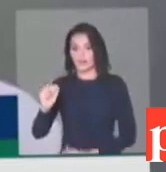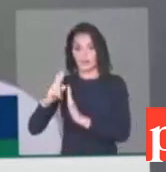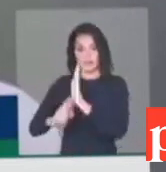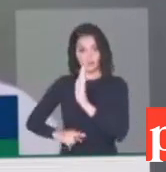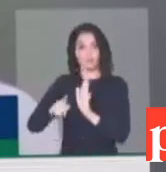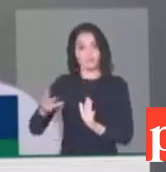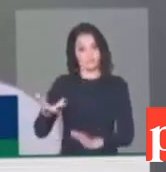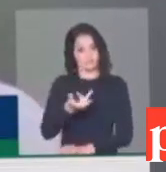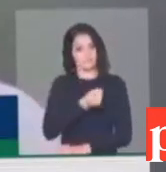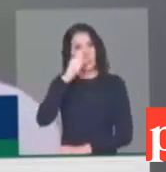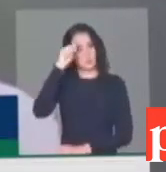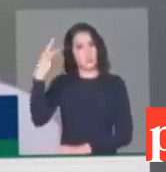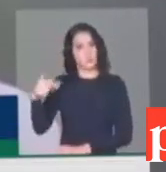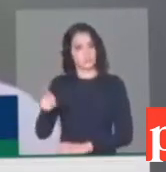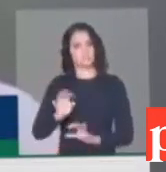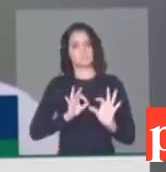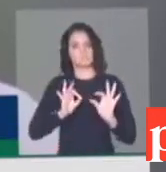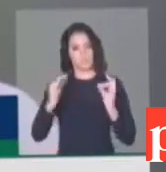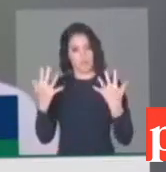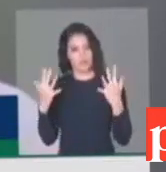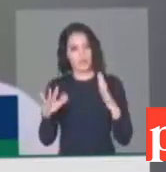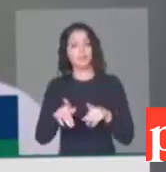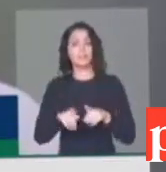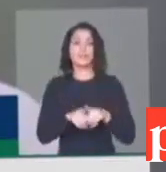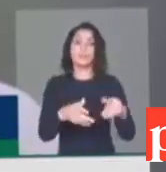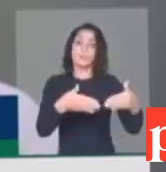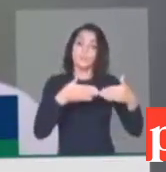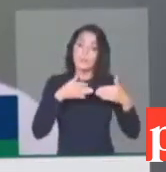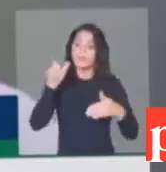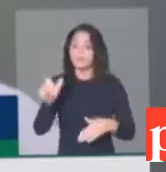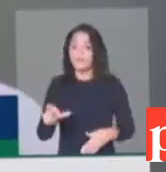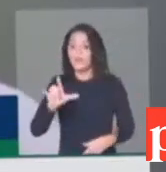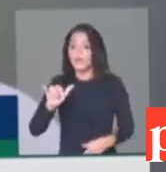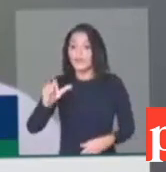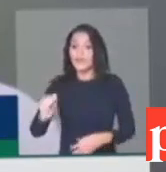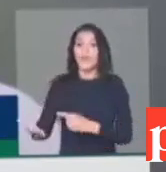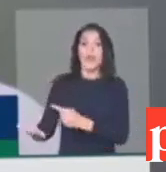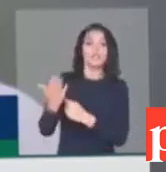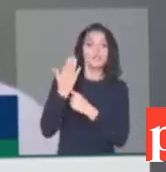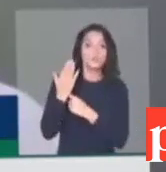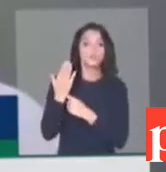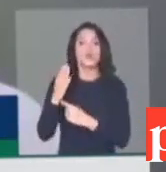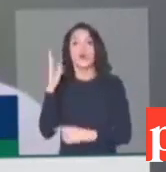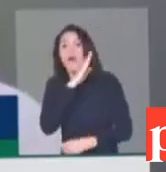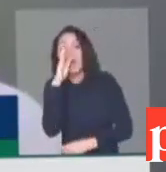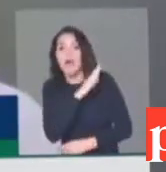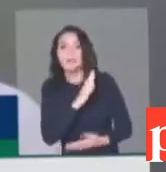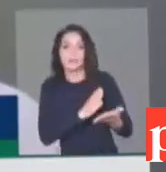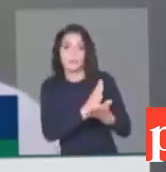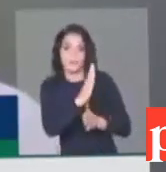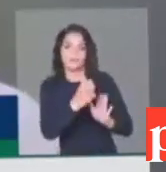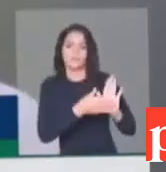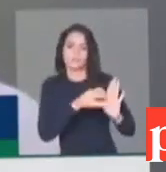pela autoria deste projeto, mas ao mesmo tempo solicito que ela possa estar nos ajudando a agilizar a aprovação